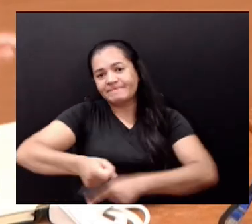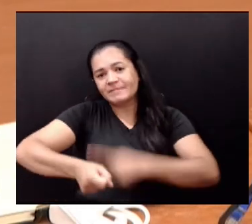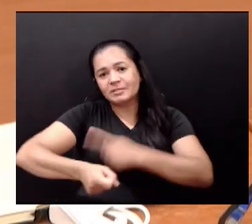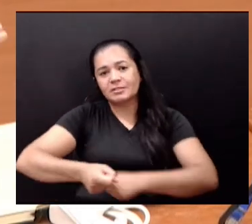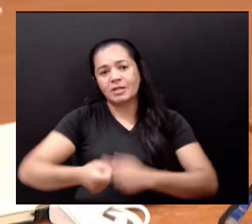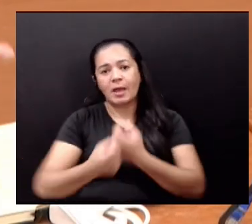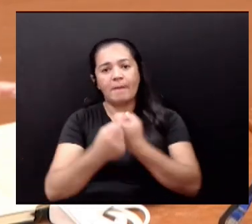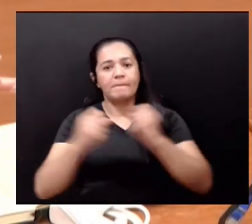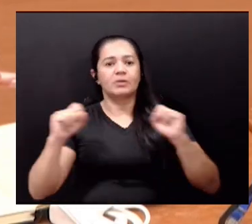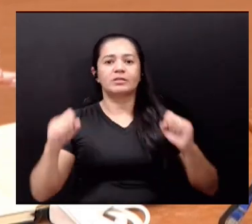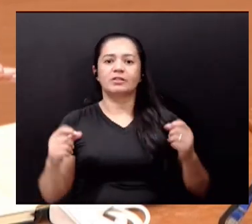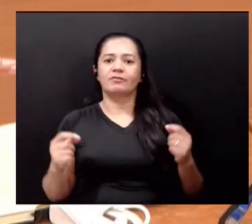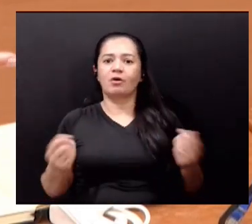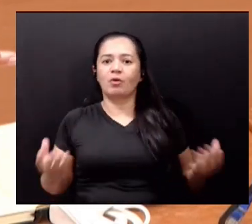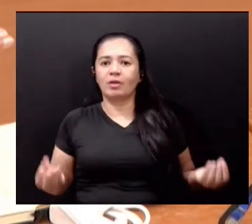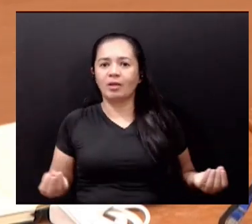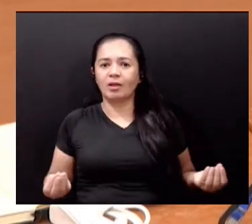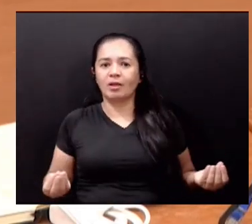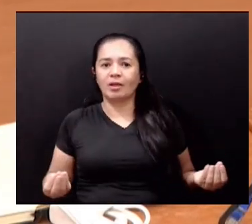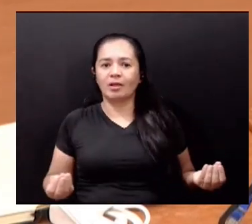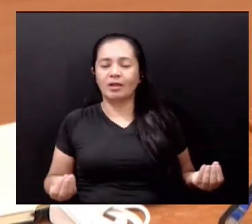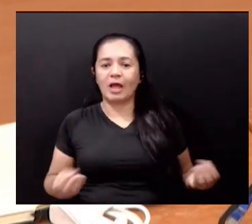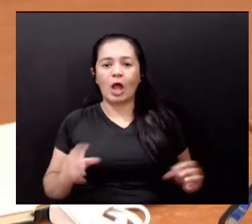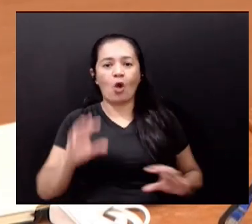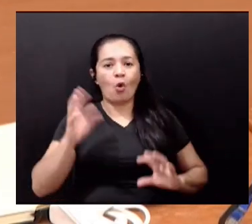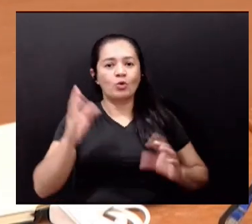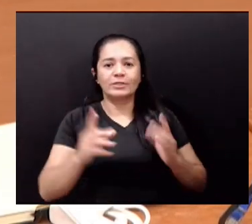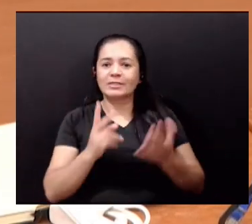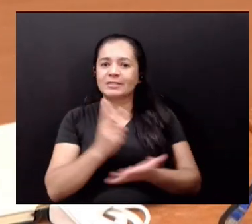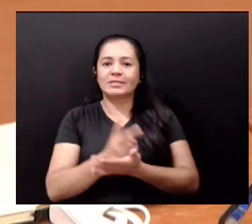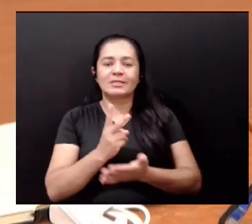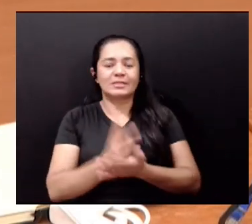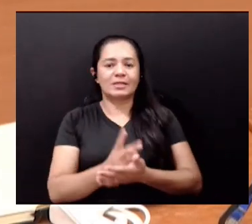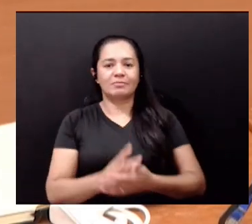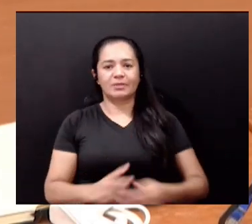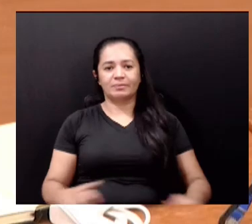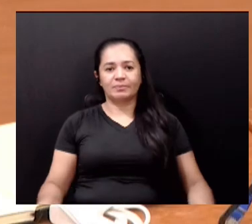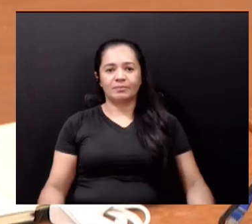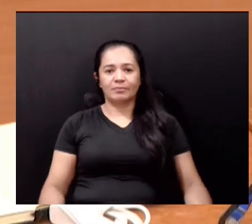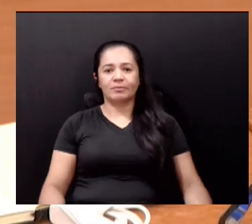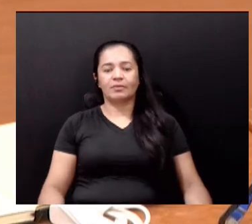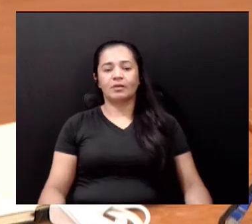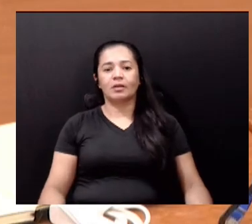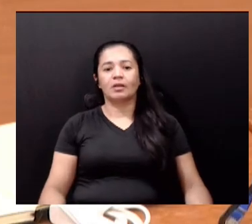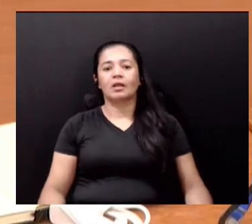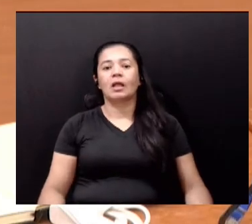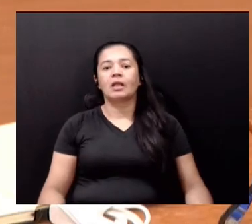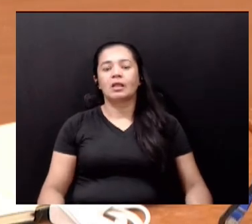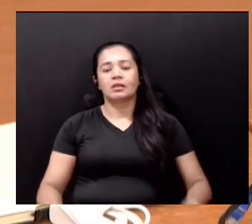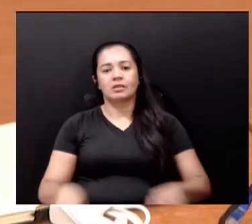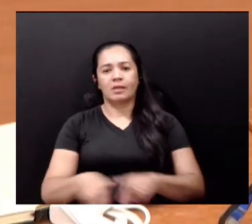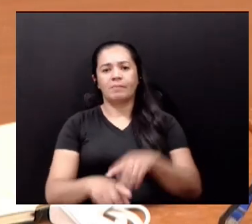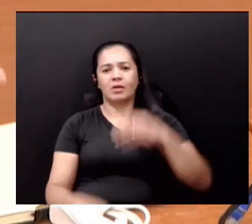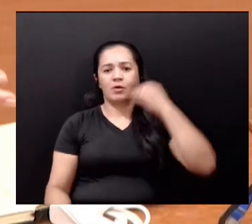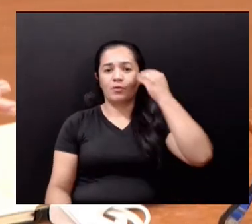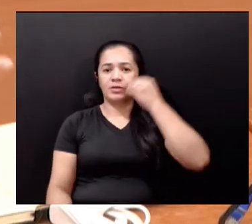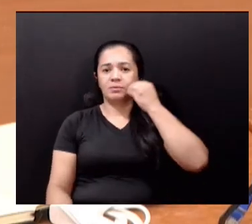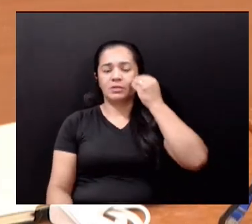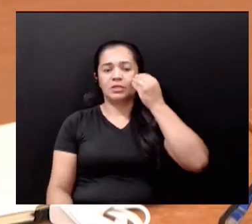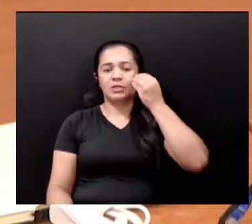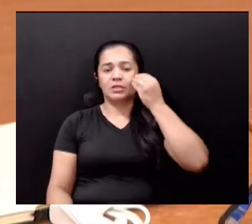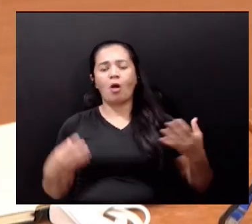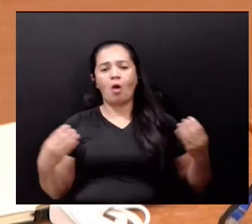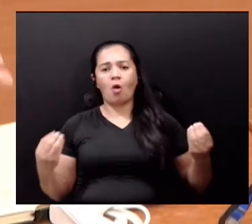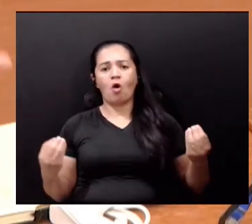sem atender algum caso desse tipo. E também é uma experiência que mostra o quanto a violência ela é